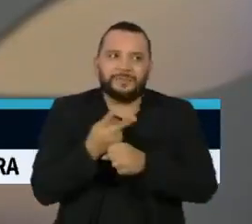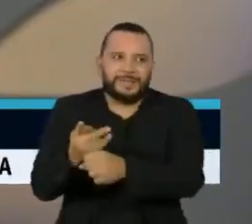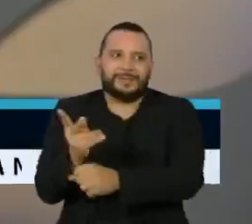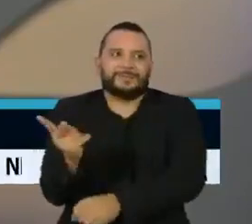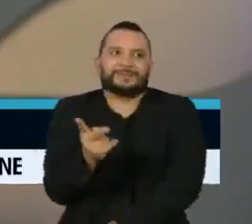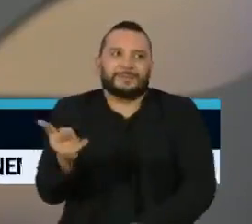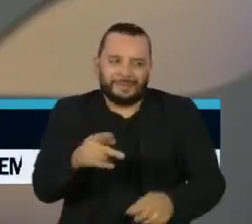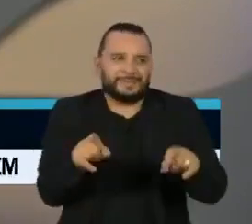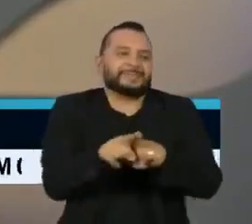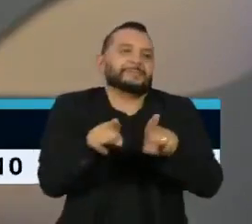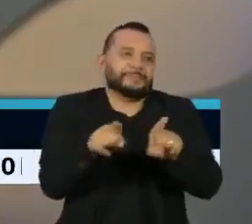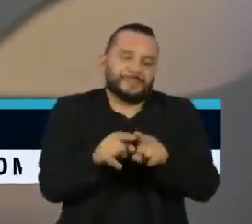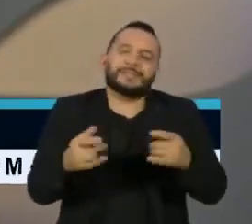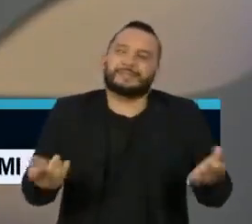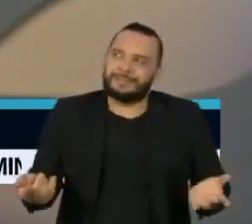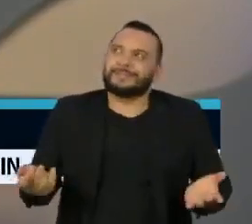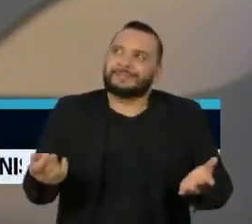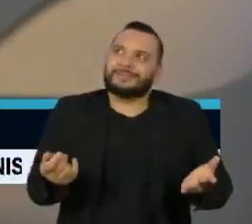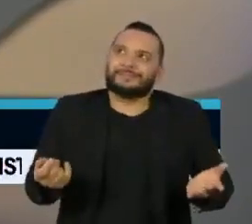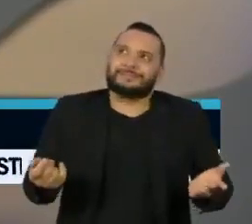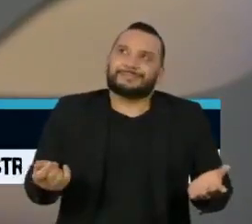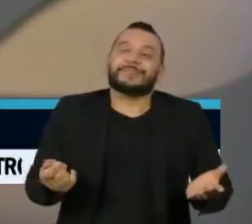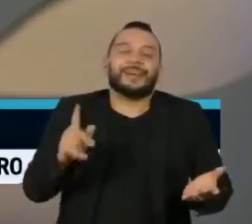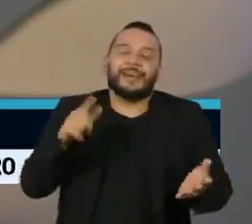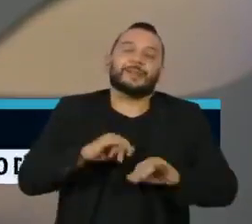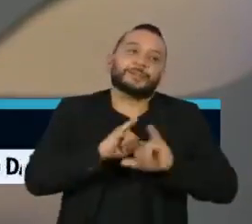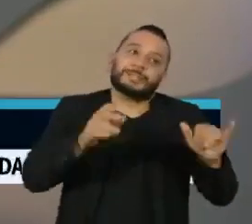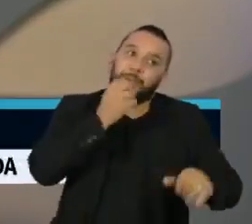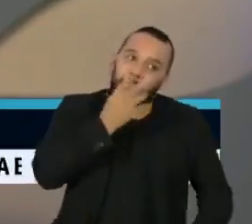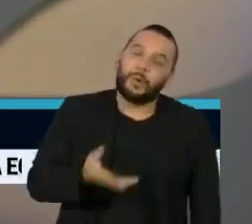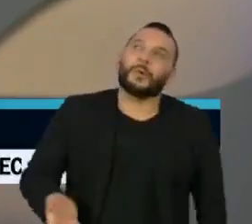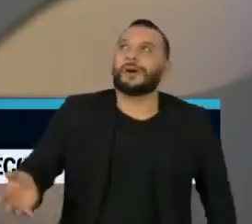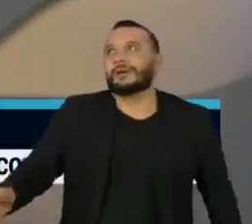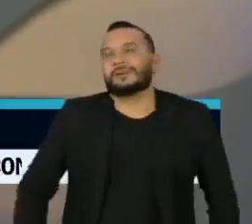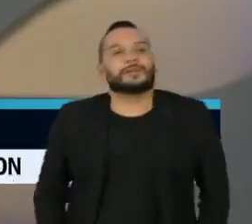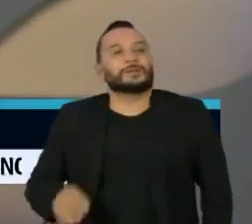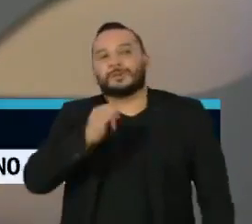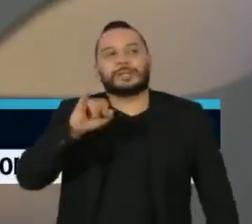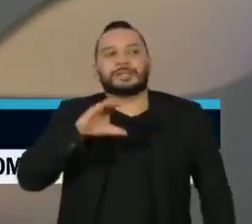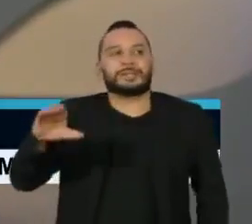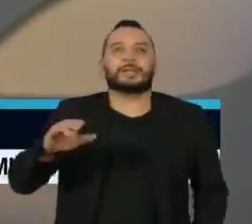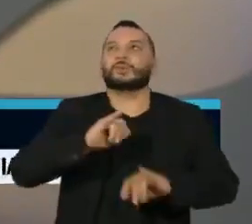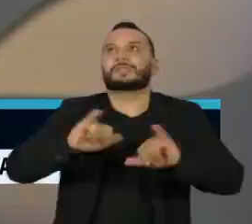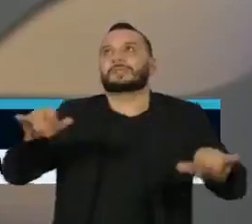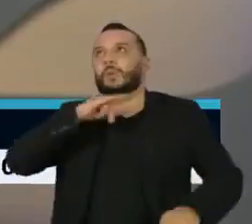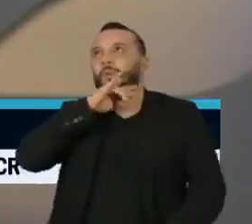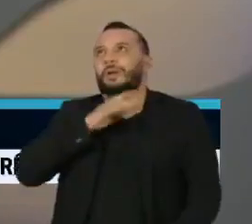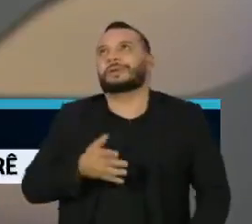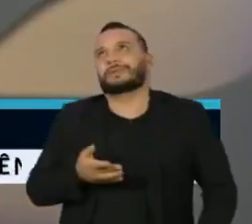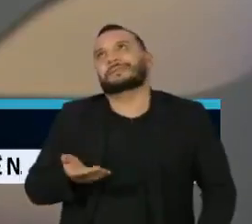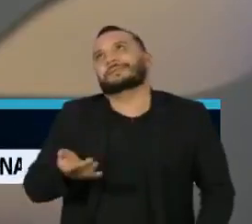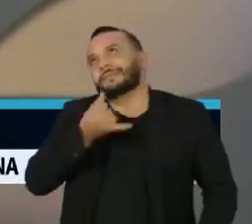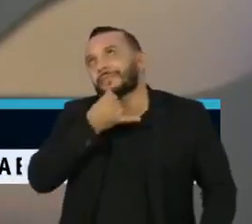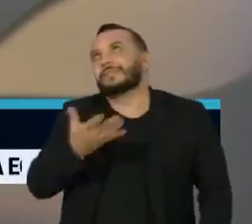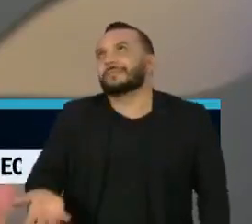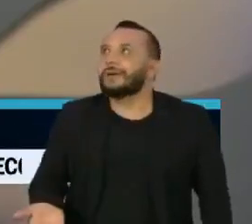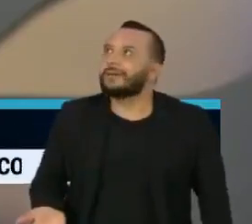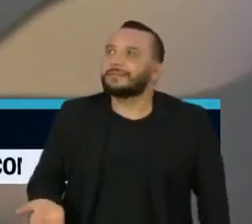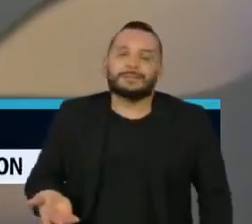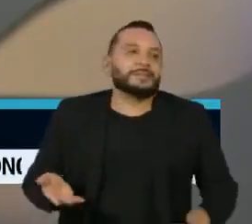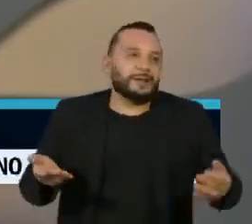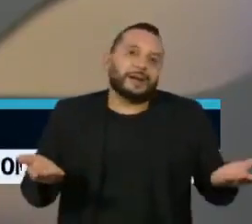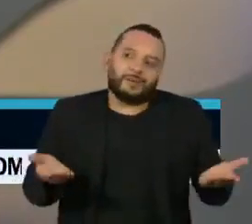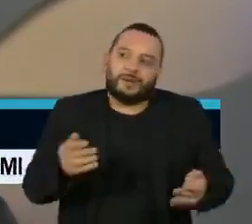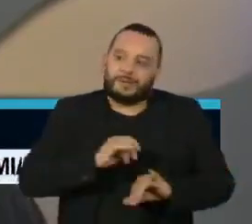das coisas ainda que pode ter uma notícia boa nesse jornal cheio de notícias ruins hoje, infelizmente, mas